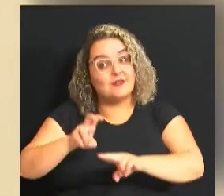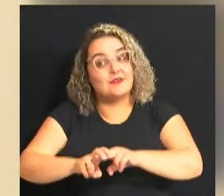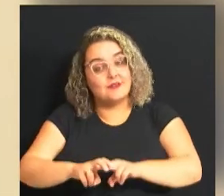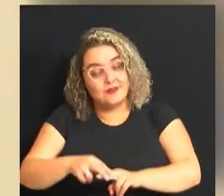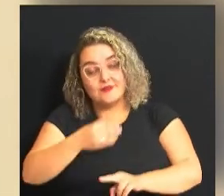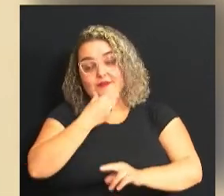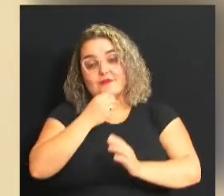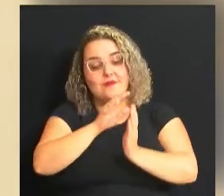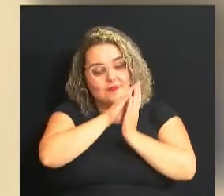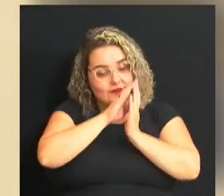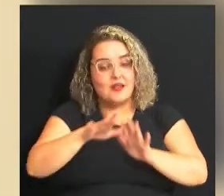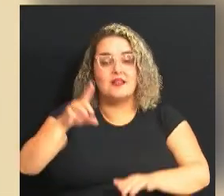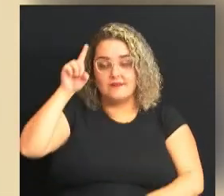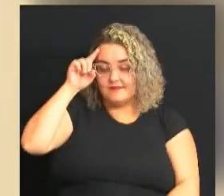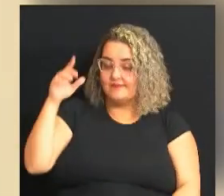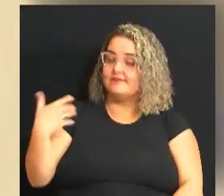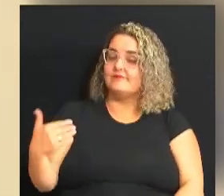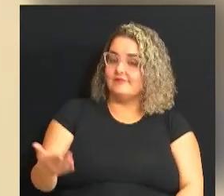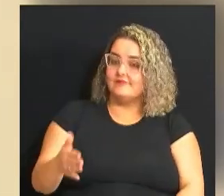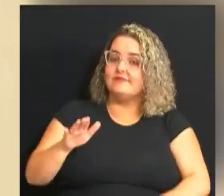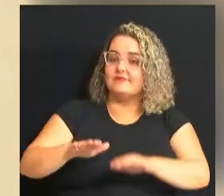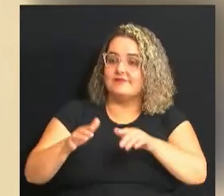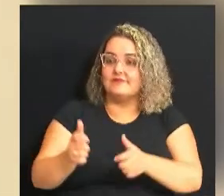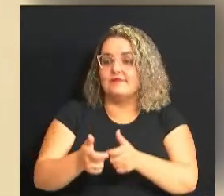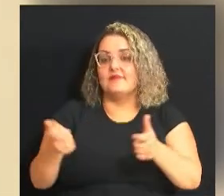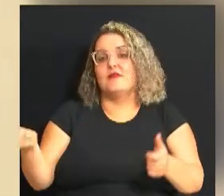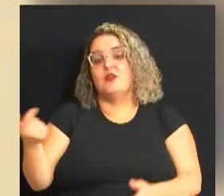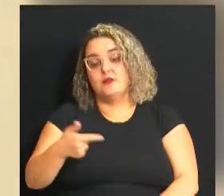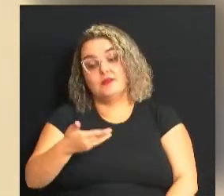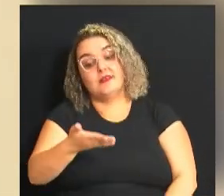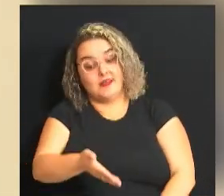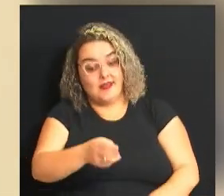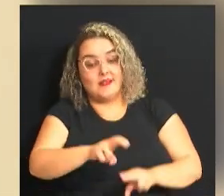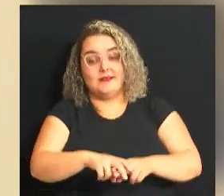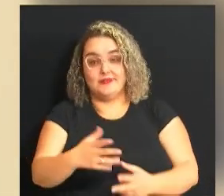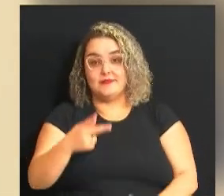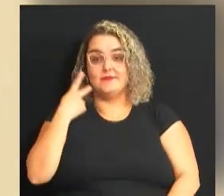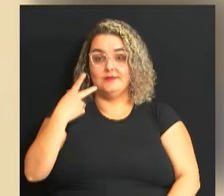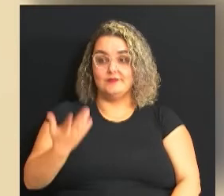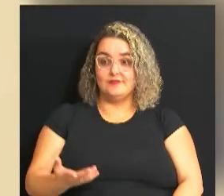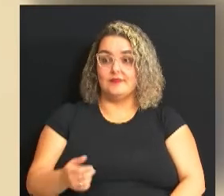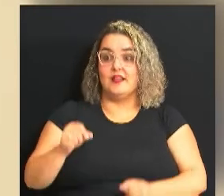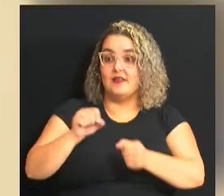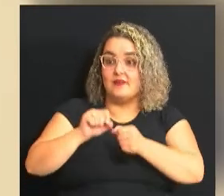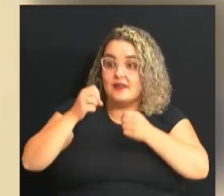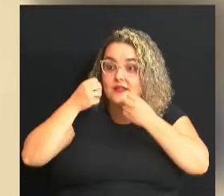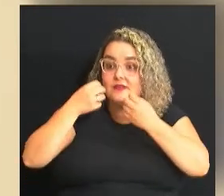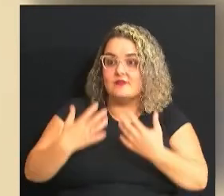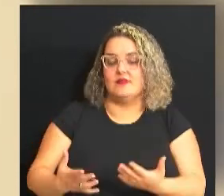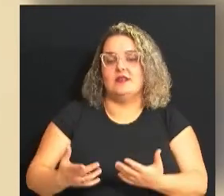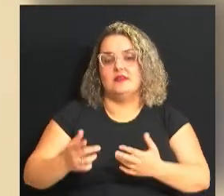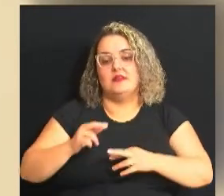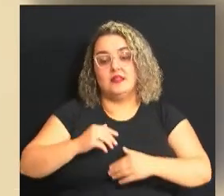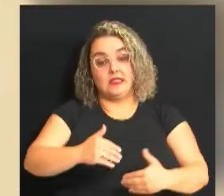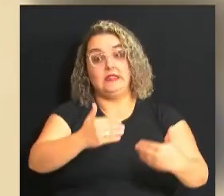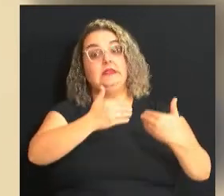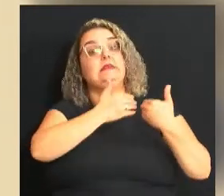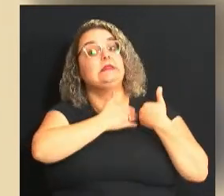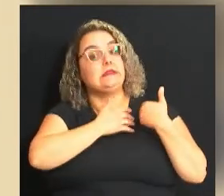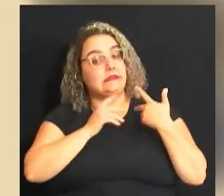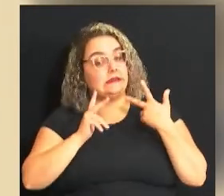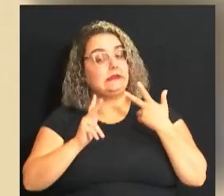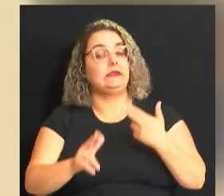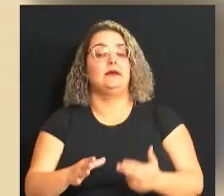no dia a dia, ela talvez maior que essa, ela faz tão bem e tem tanta responsabilidade com a